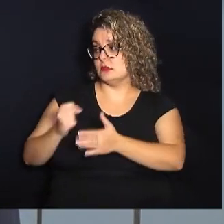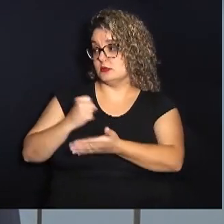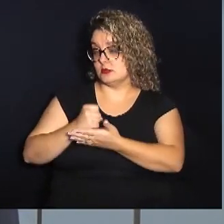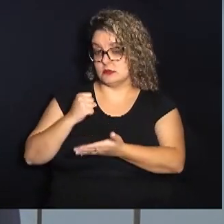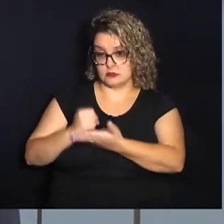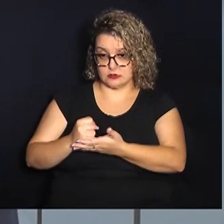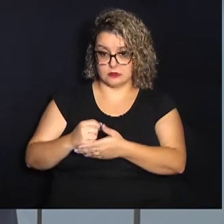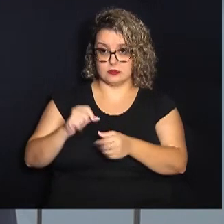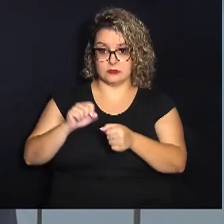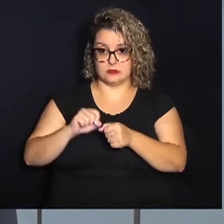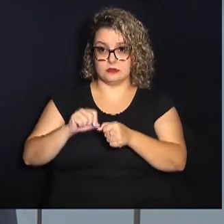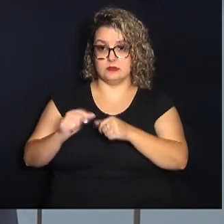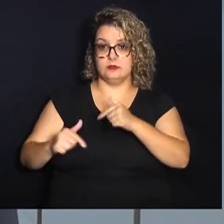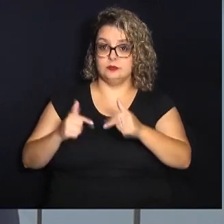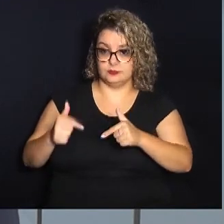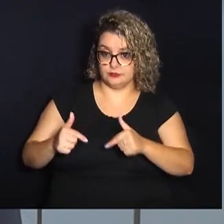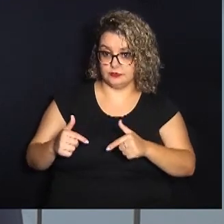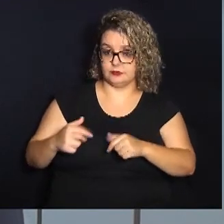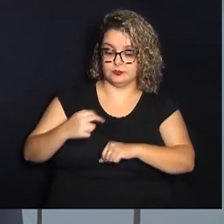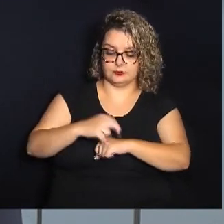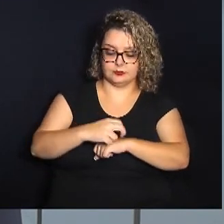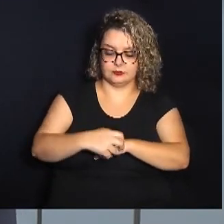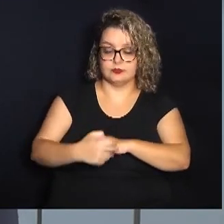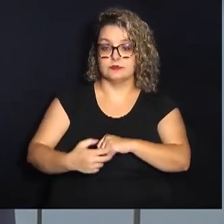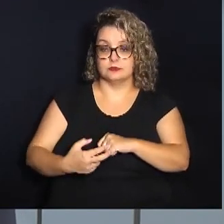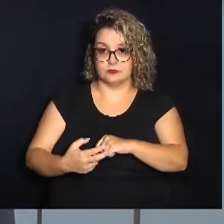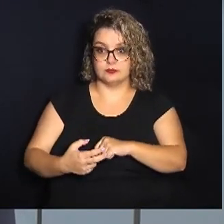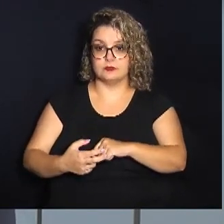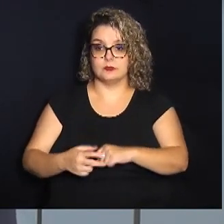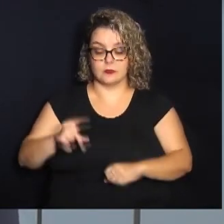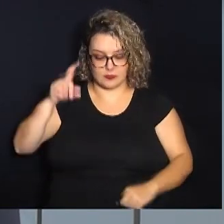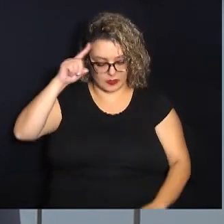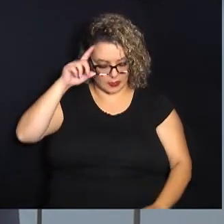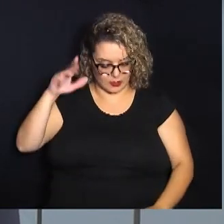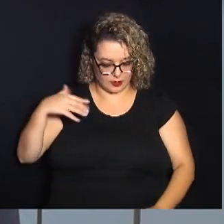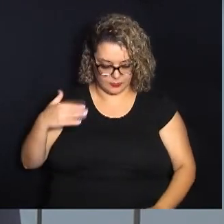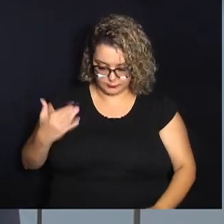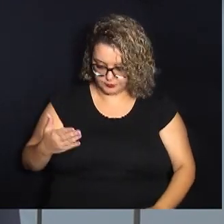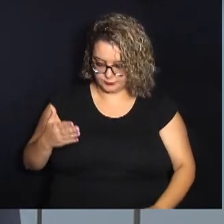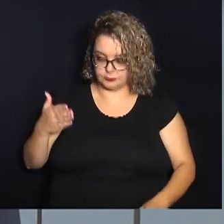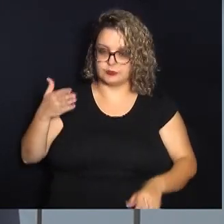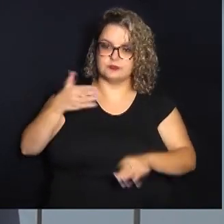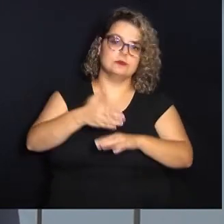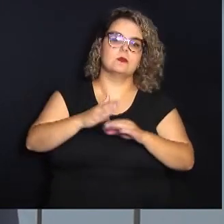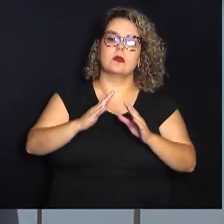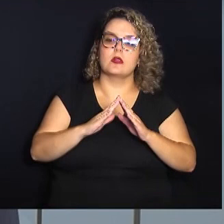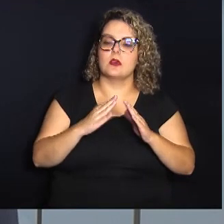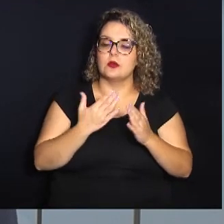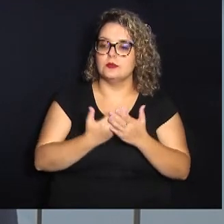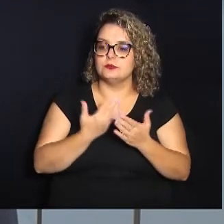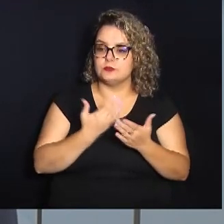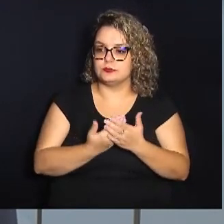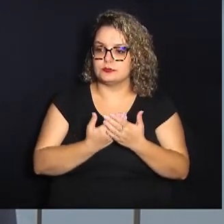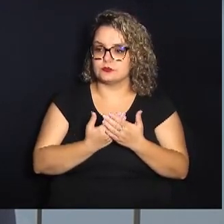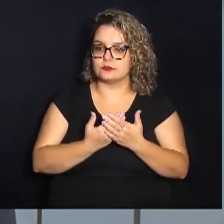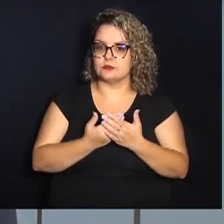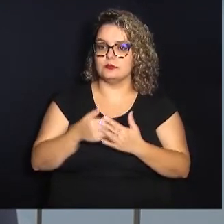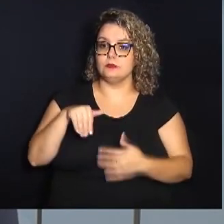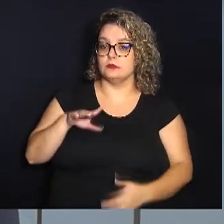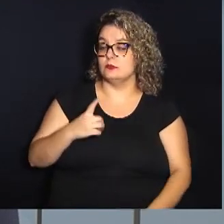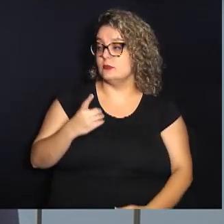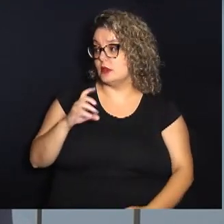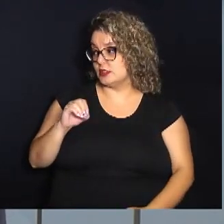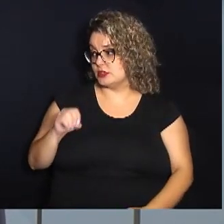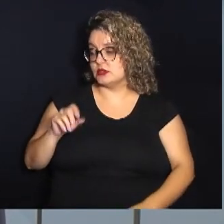para fazer os trabalhos de dengue, né, então, que estão aí diariamente indo até as casas, uma empresa com mais de 100 pessoas,